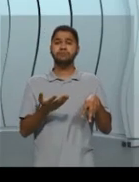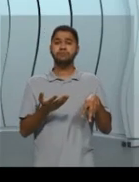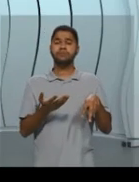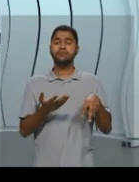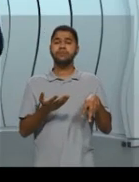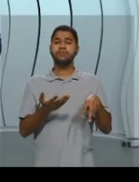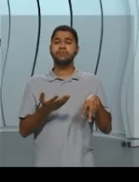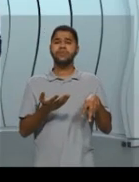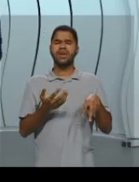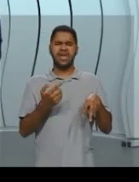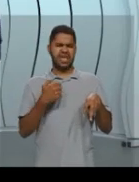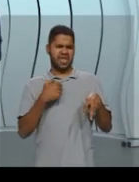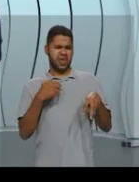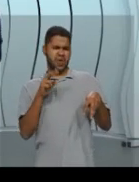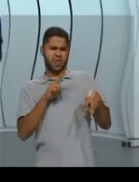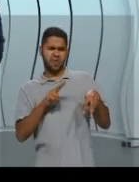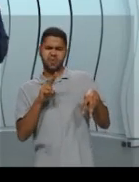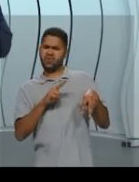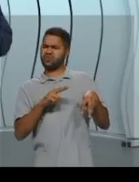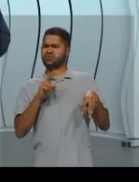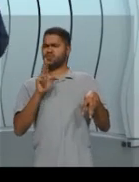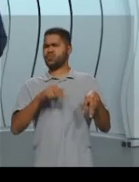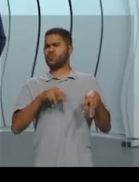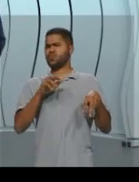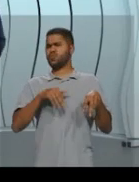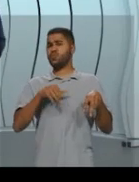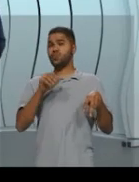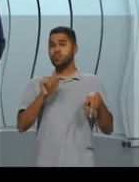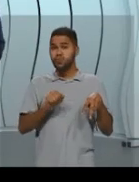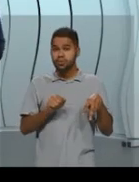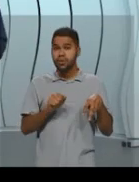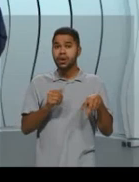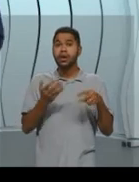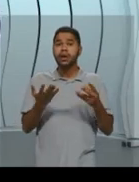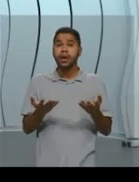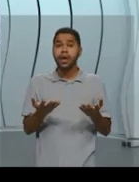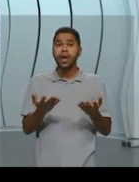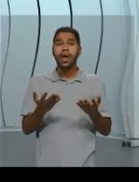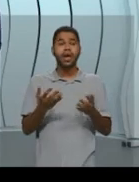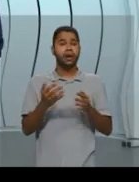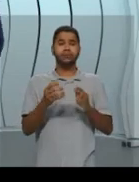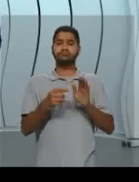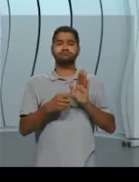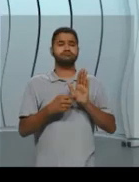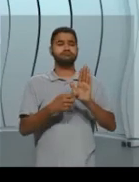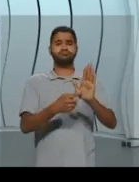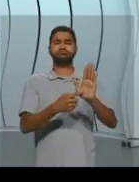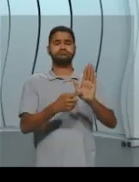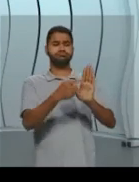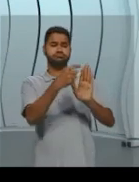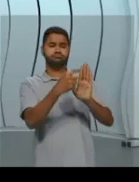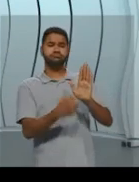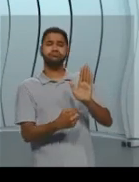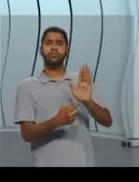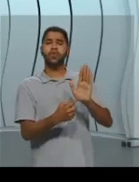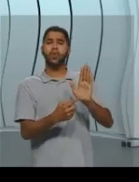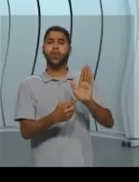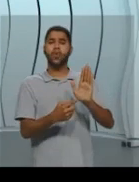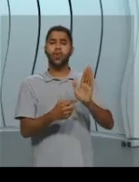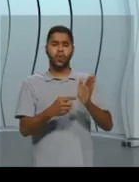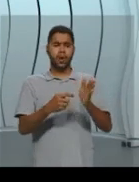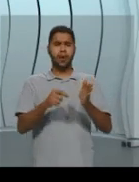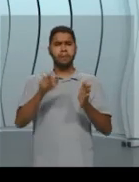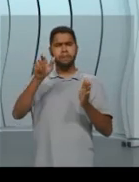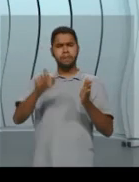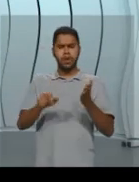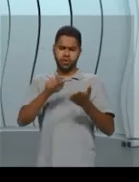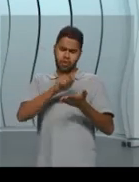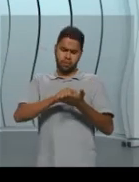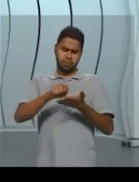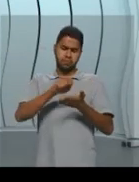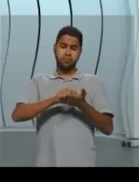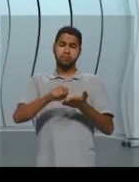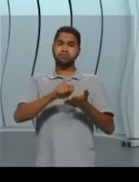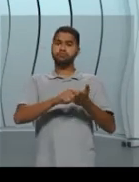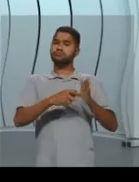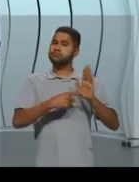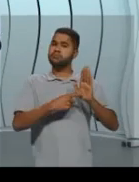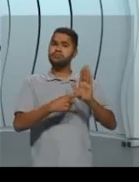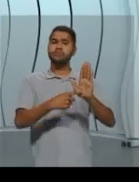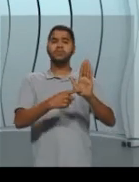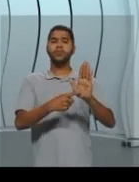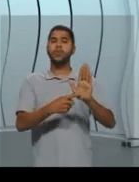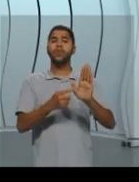E que ele não usaria jamais. Então, é uma informação explícita. O autor deixou bem claro para